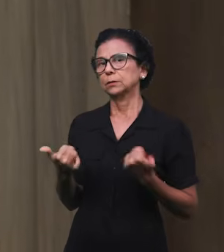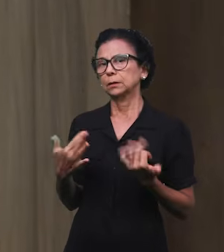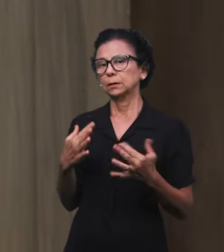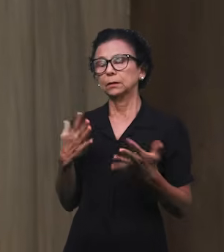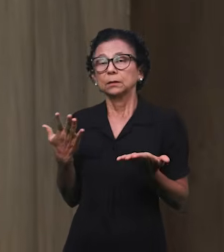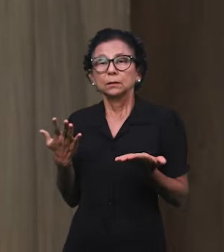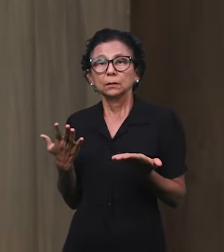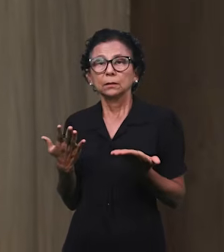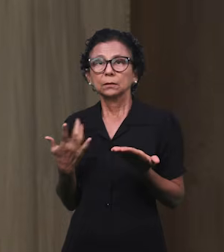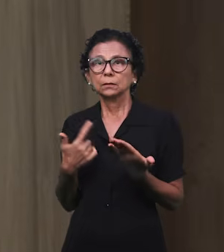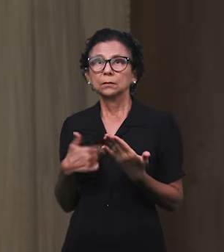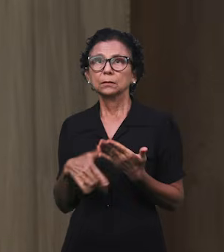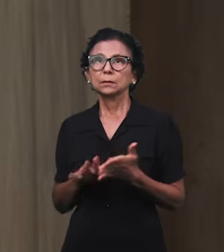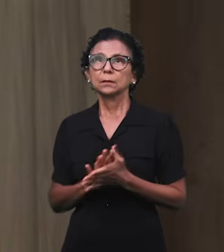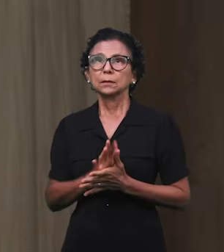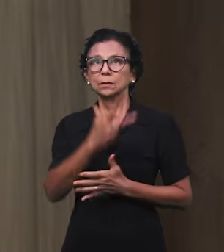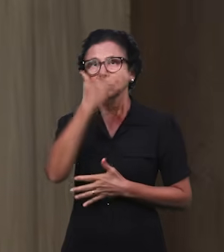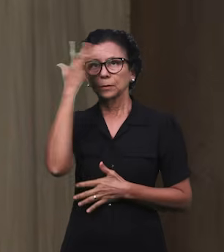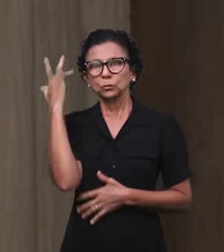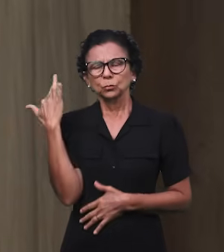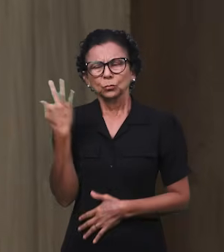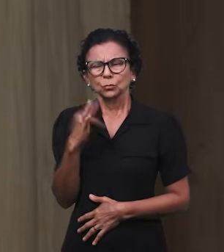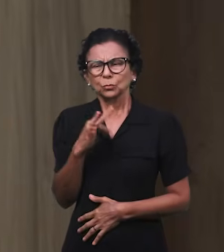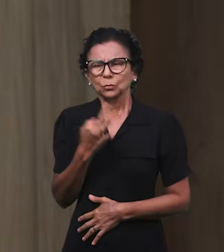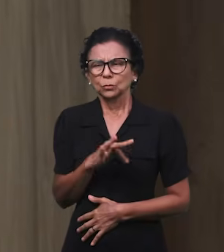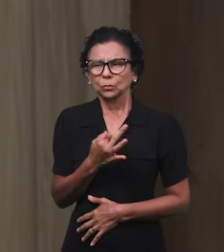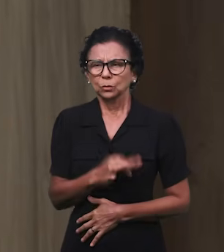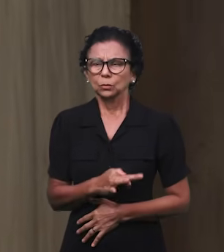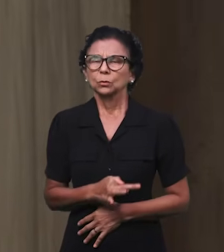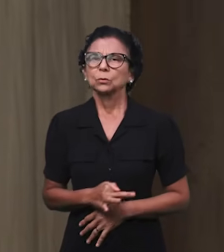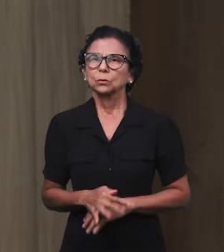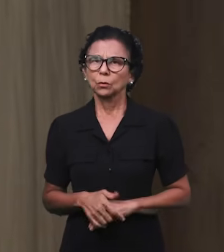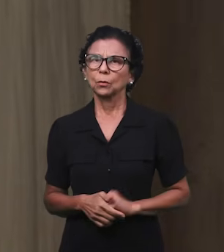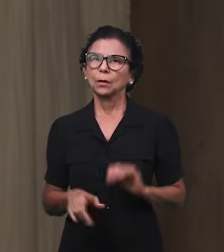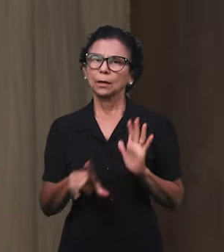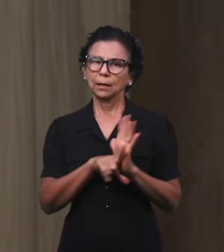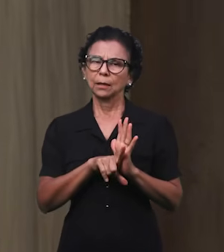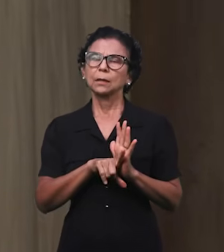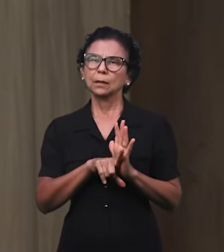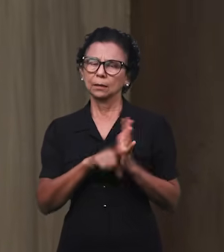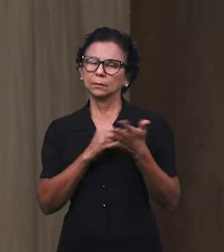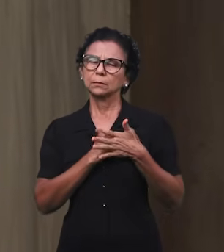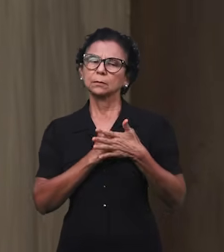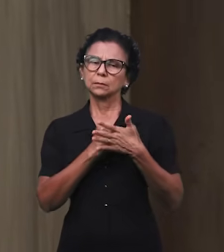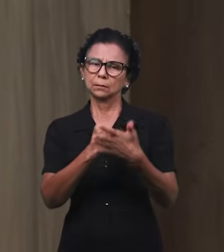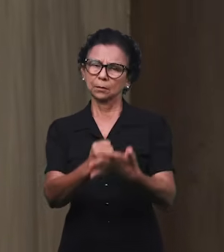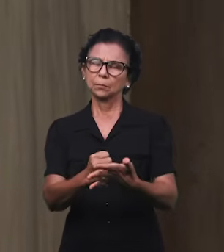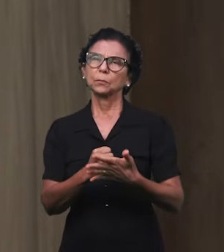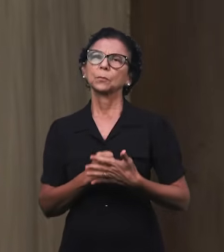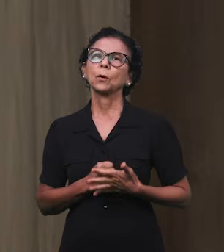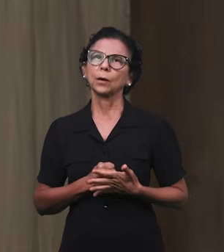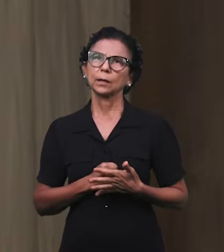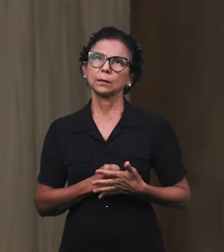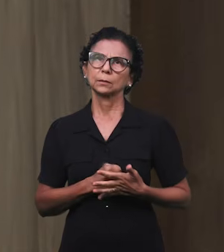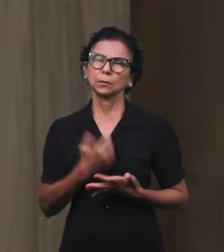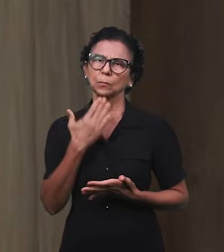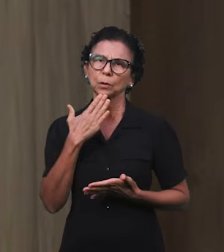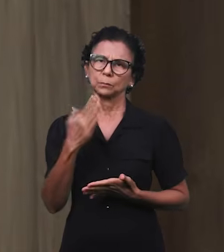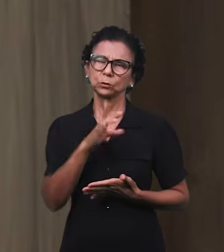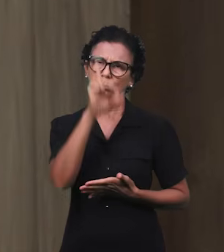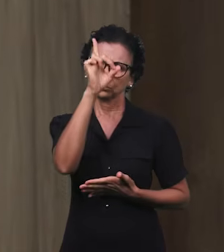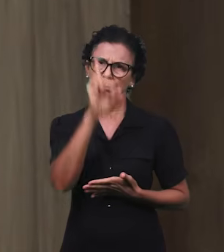É uma dor que a pessoa está passando ali, mas hoje se torna visível perante a lei. Então ela tem que exigir os direitos